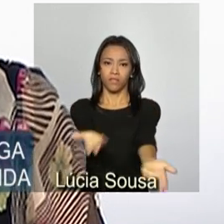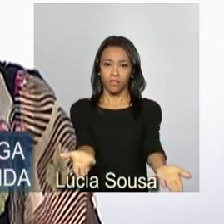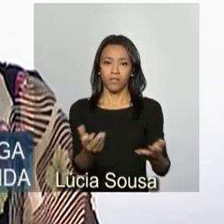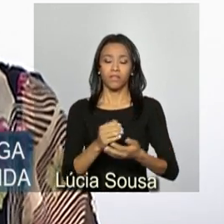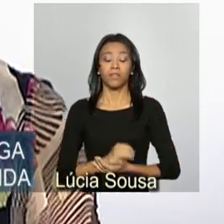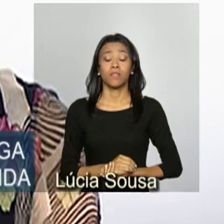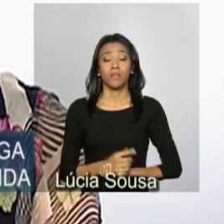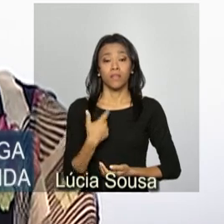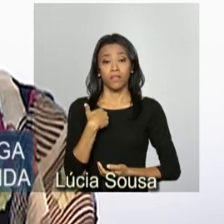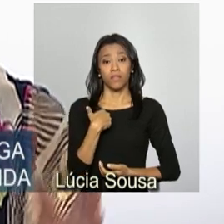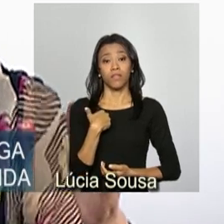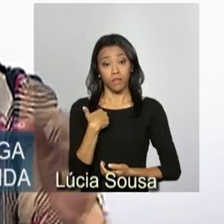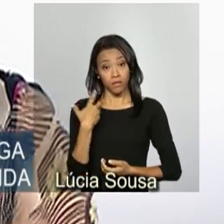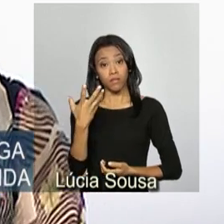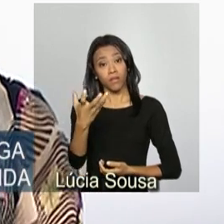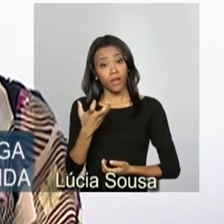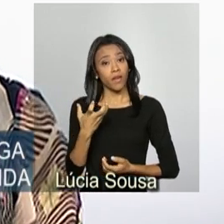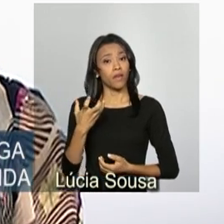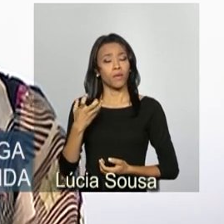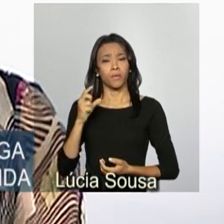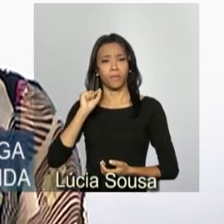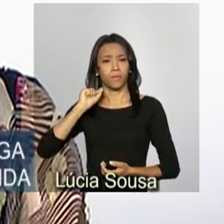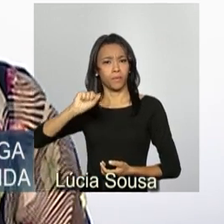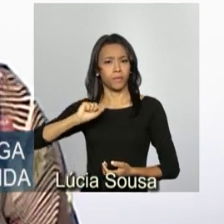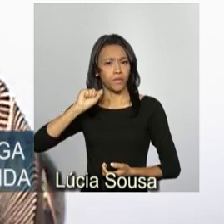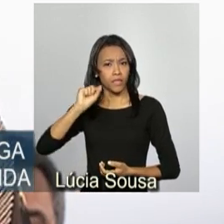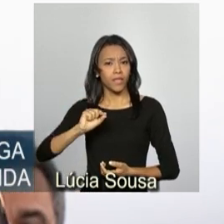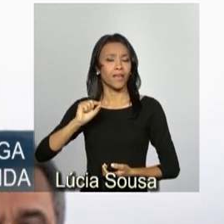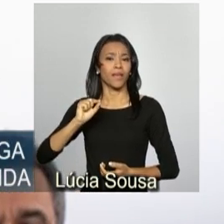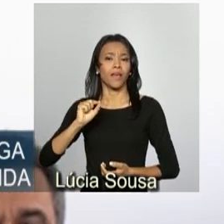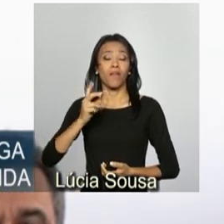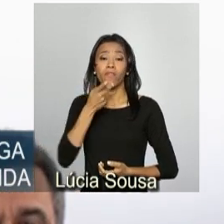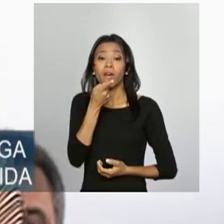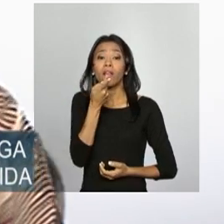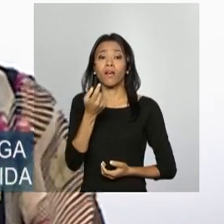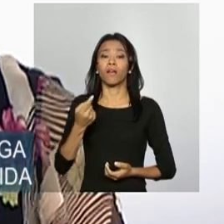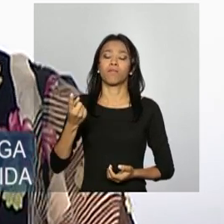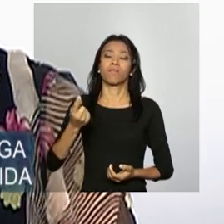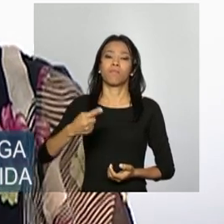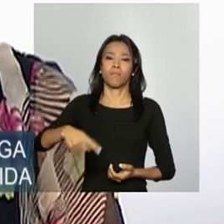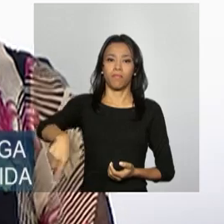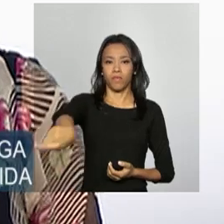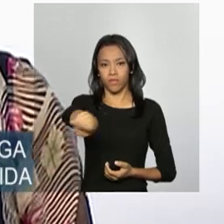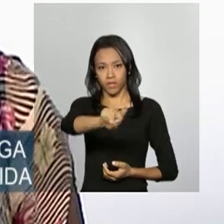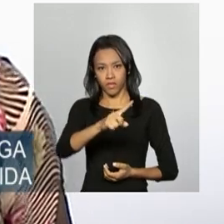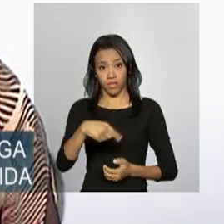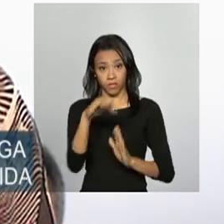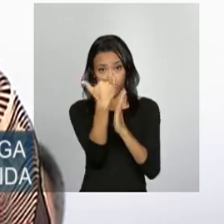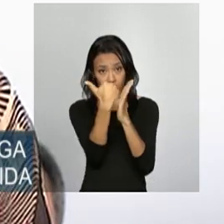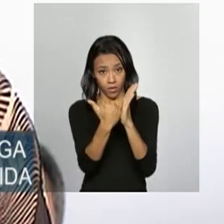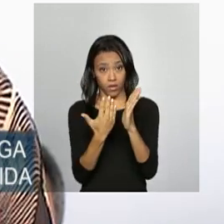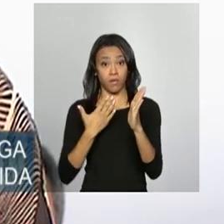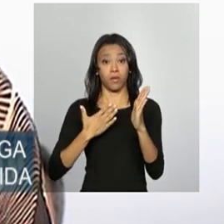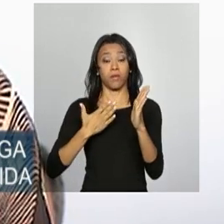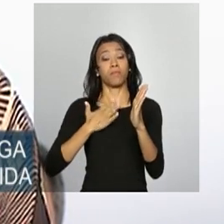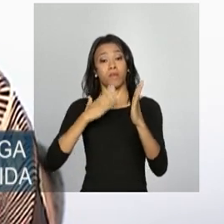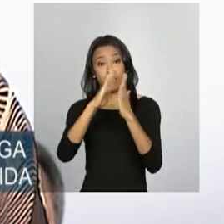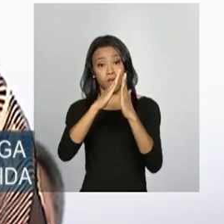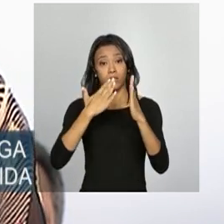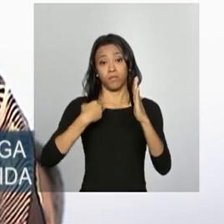E queria começar dizendo para vocês que o programa Minha Casa Minha